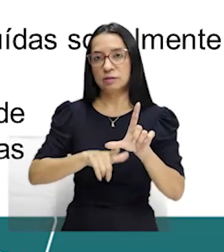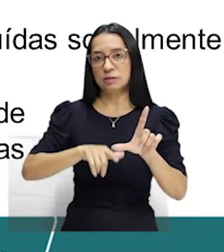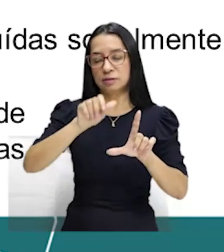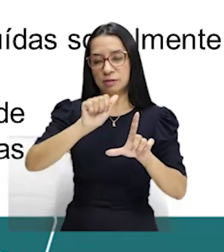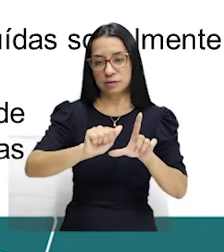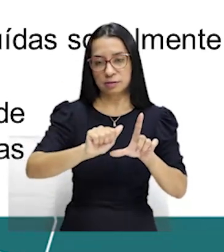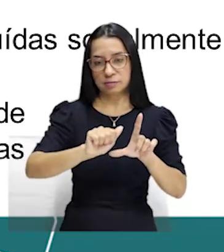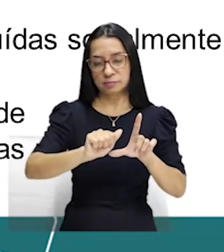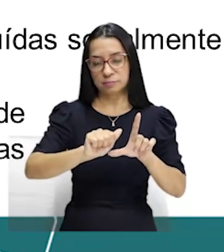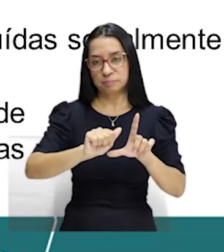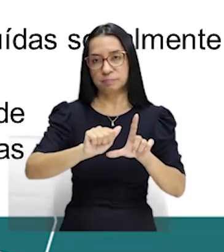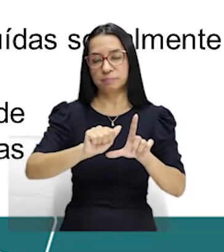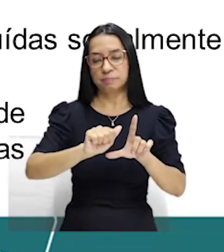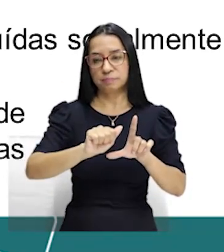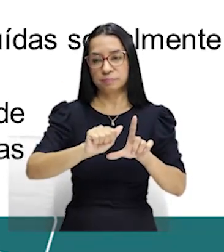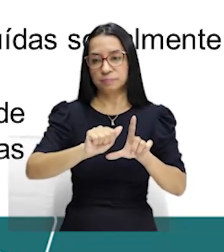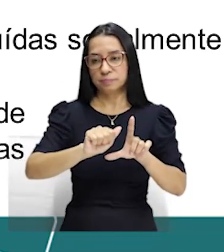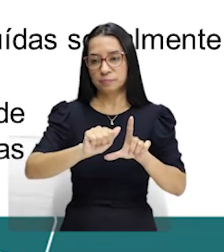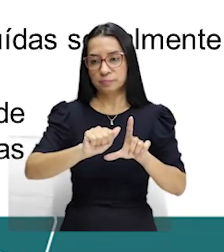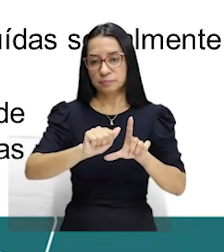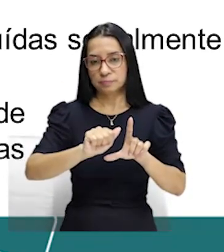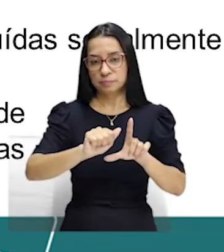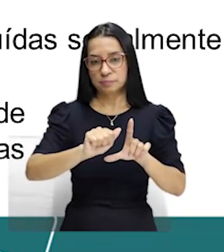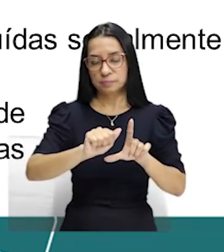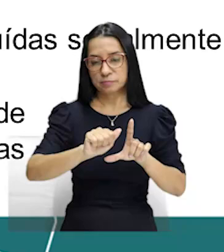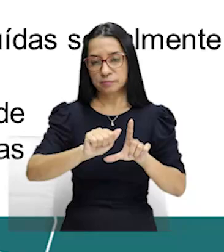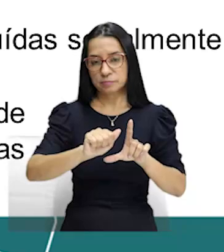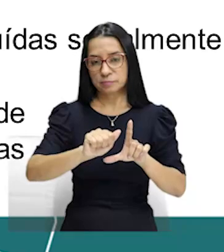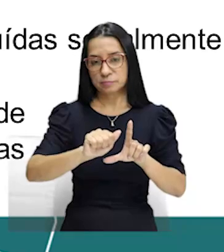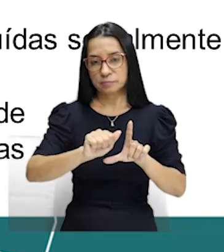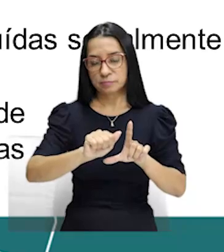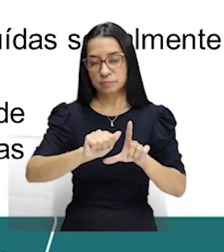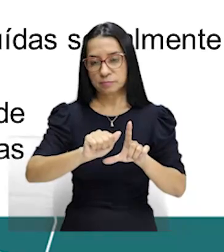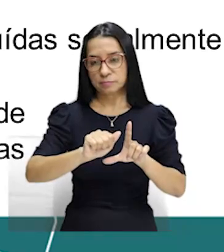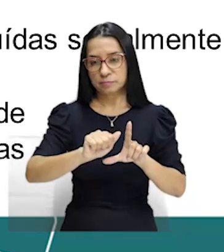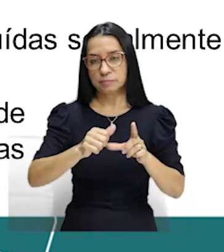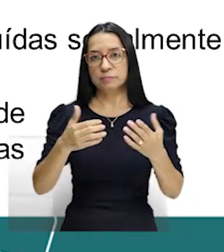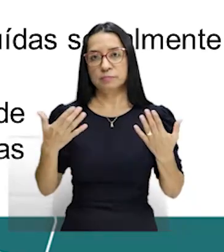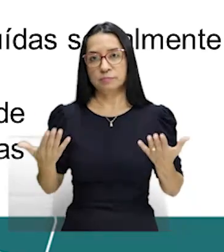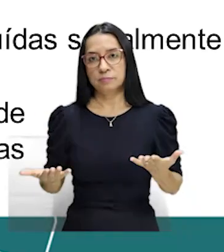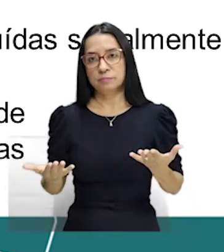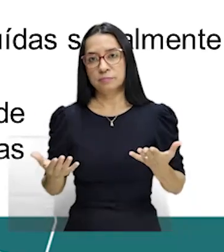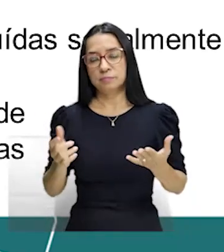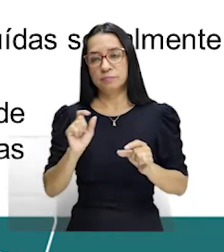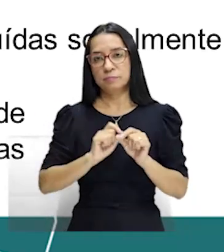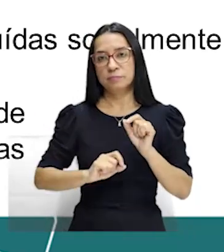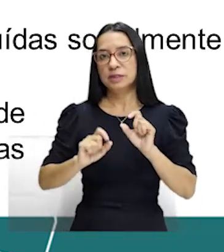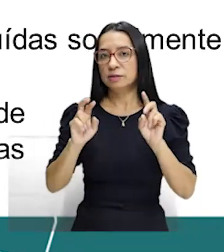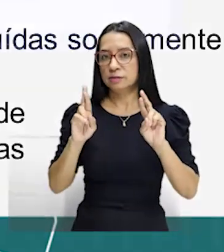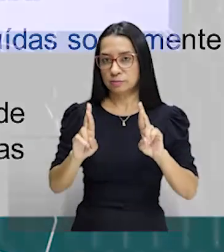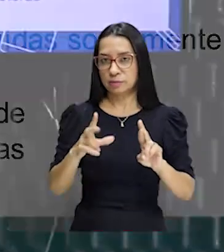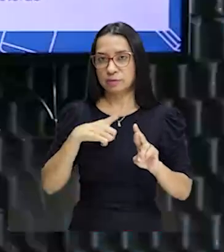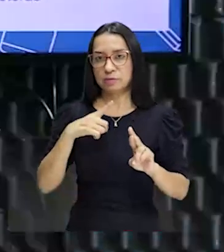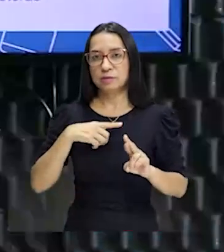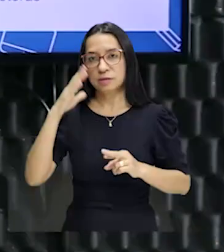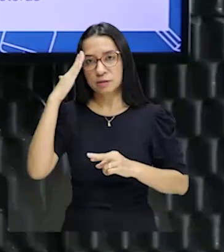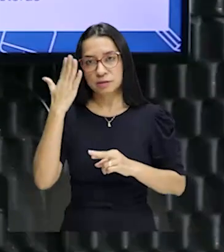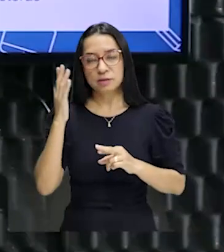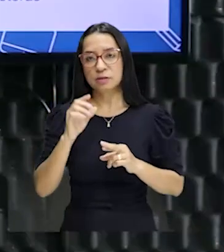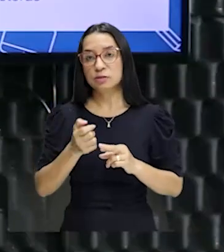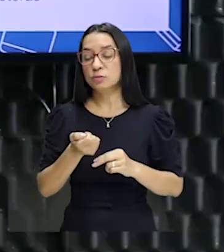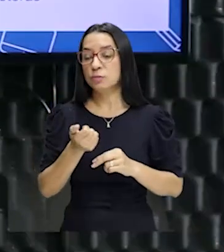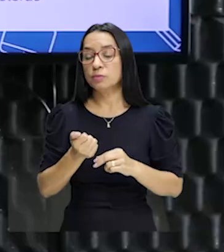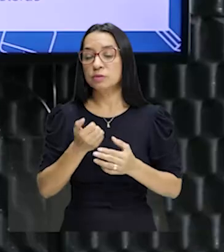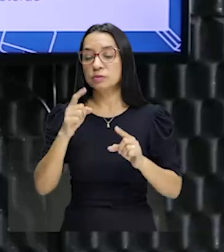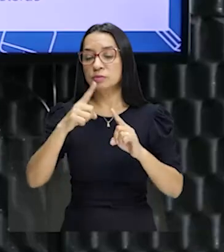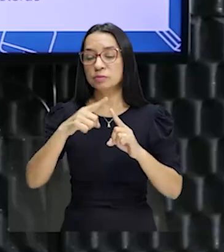participação de crianças de diferentes idades, de níveis e de habilidade motora. Então, galera, eu espero que vocês tenham entendido aí um pouquinho